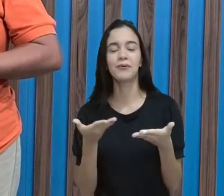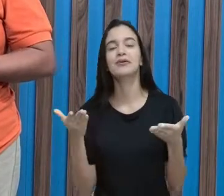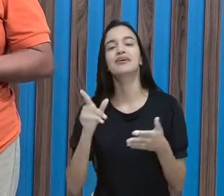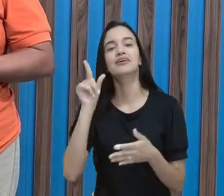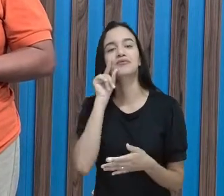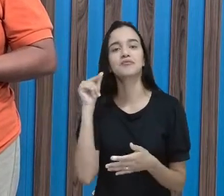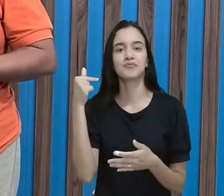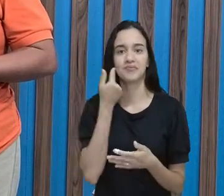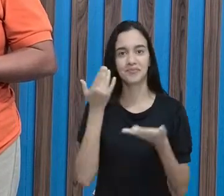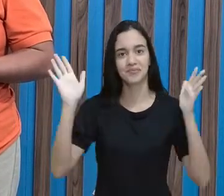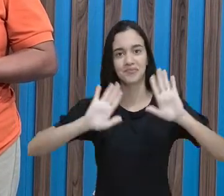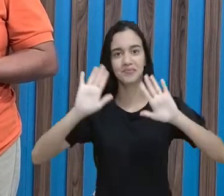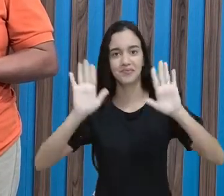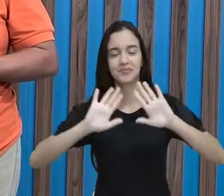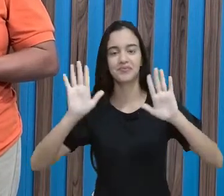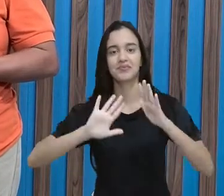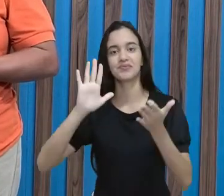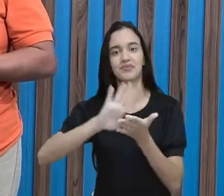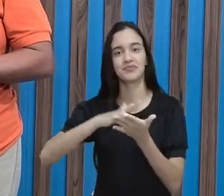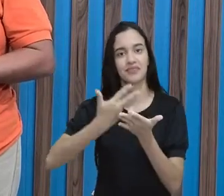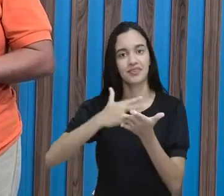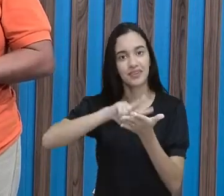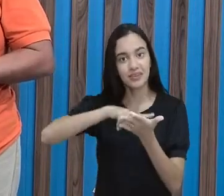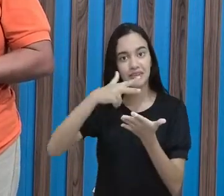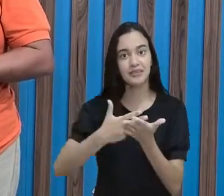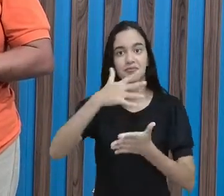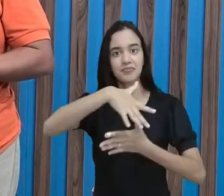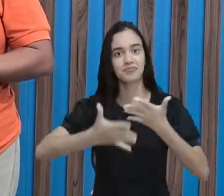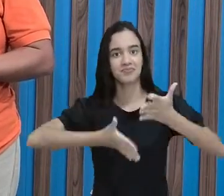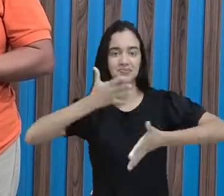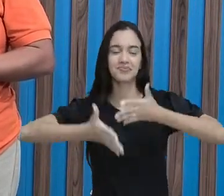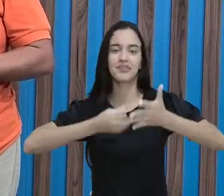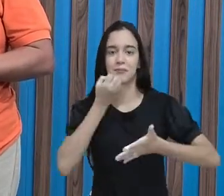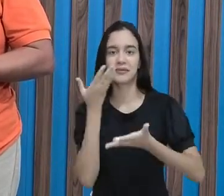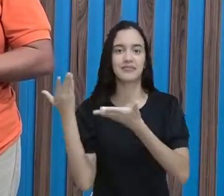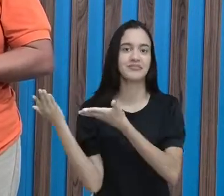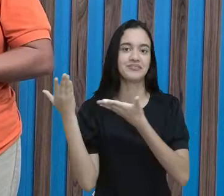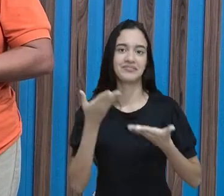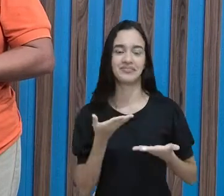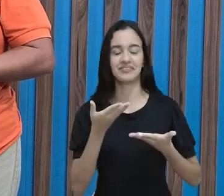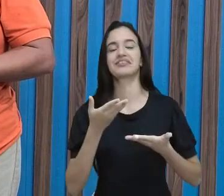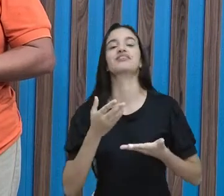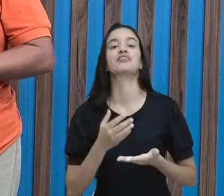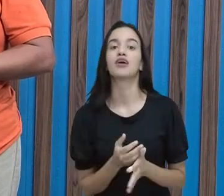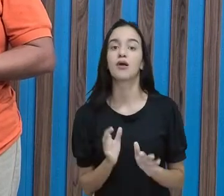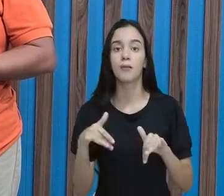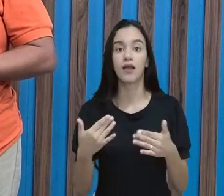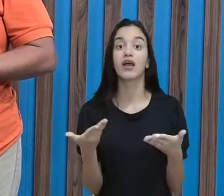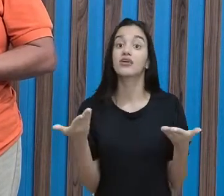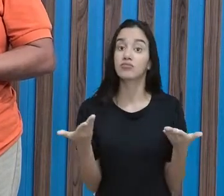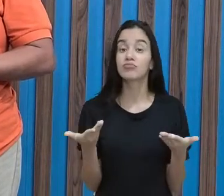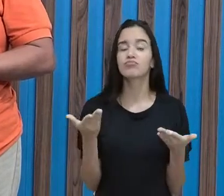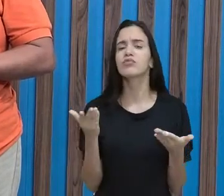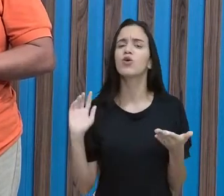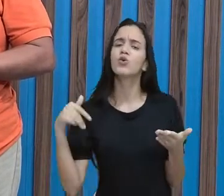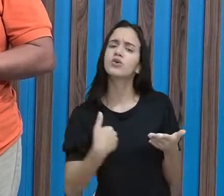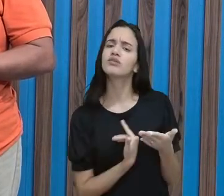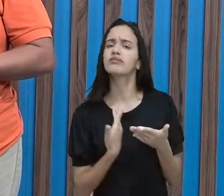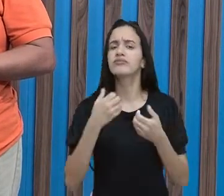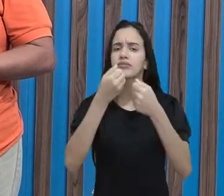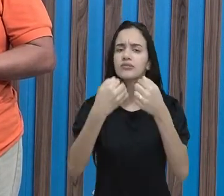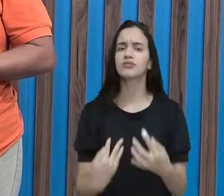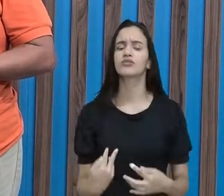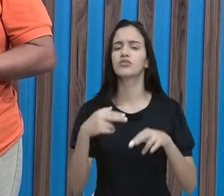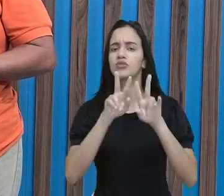a Midian fazendo esta tradução. Seja muito bem-vinda, Midian. E aí, a gente vai falar um